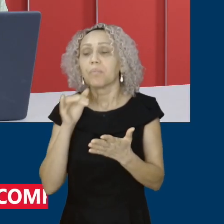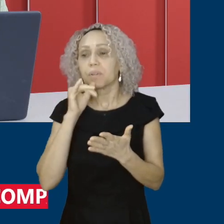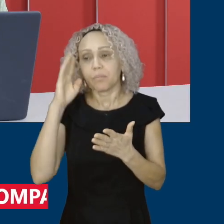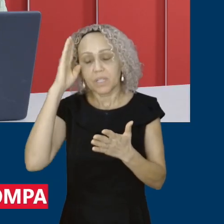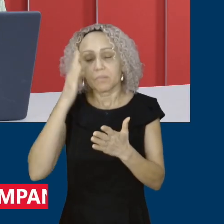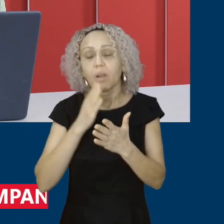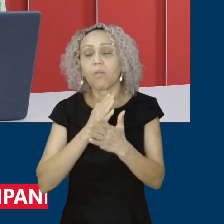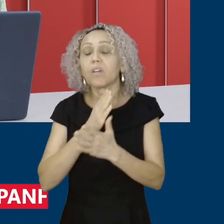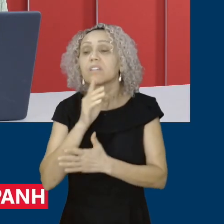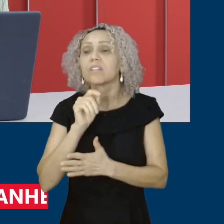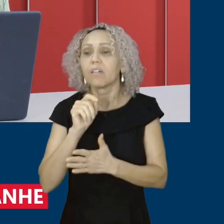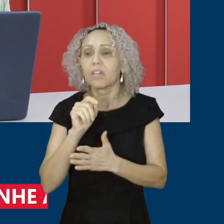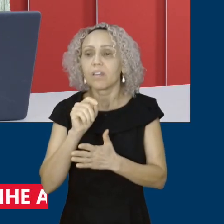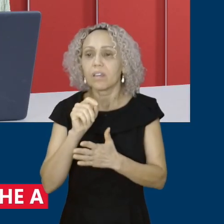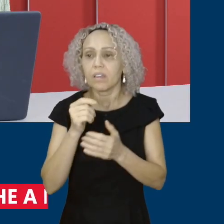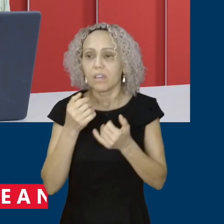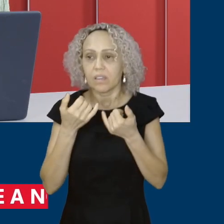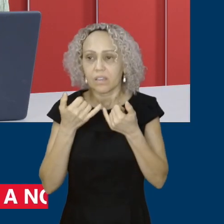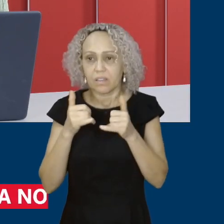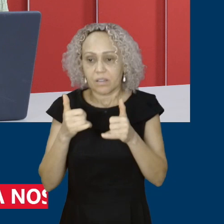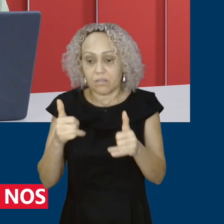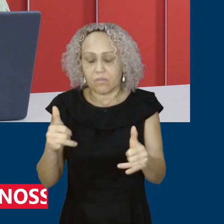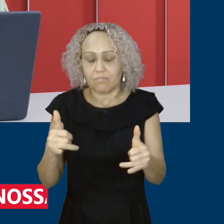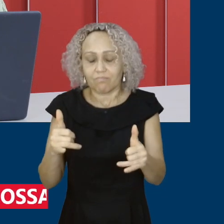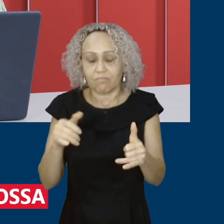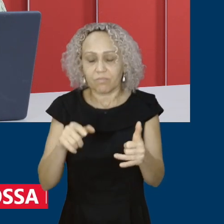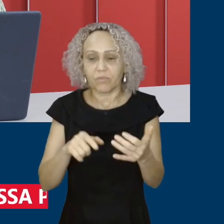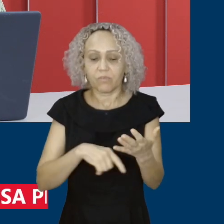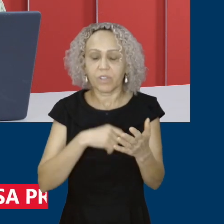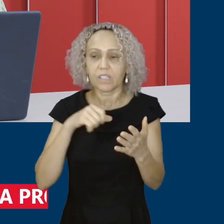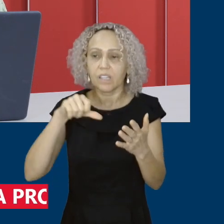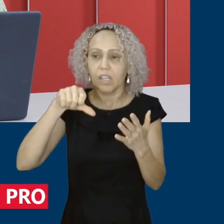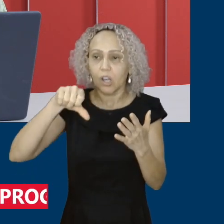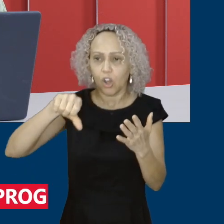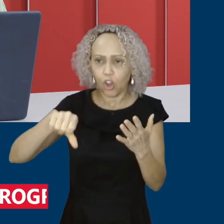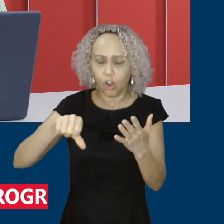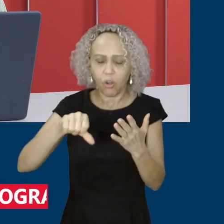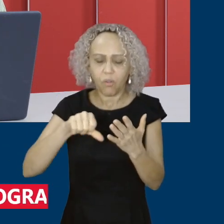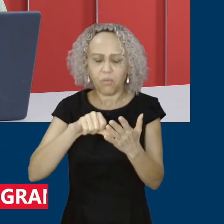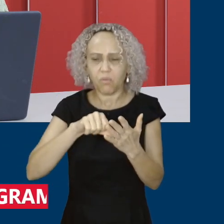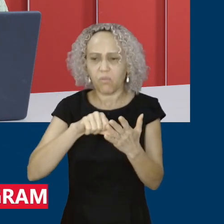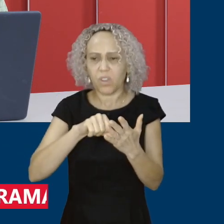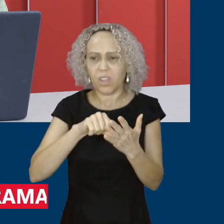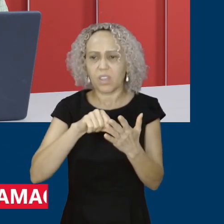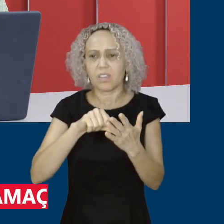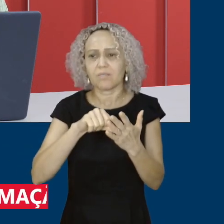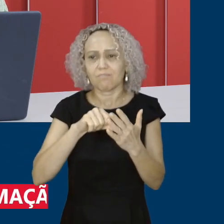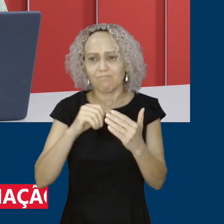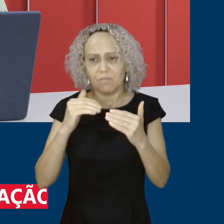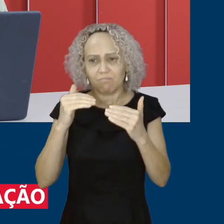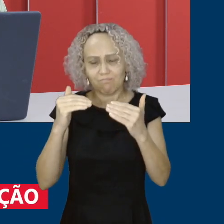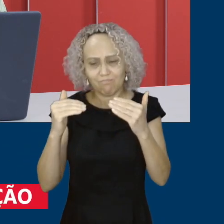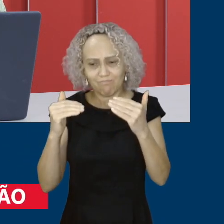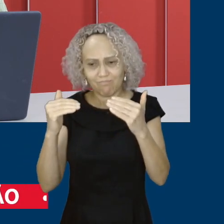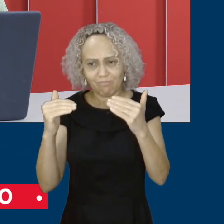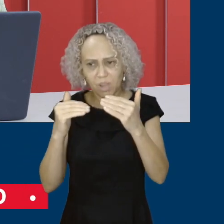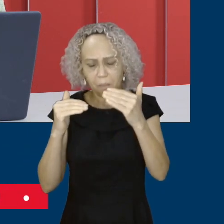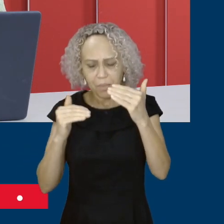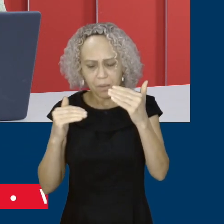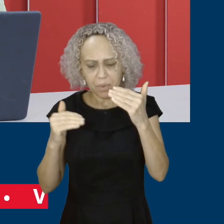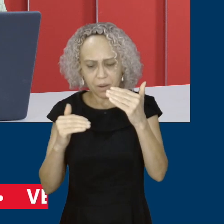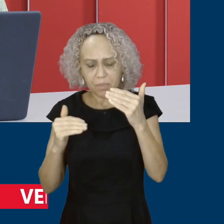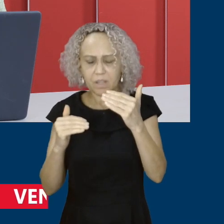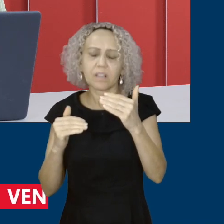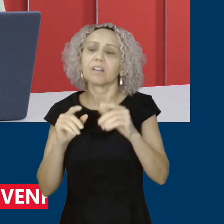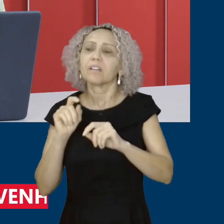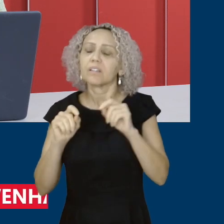PAC, Ao todo, a temática vai contar com 9 sub-eixos e vai ter um investimento de 540,3 bilhões de